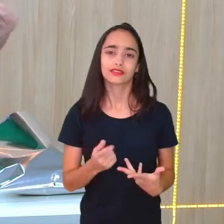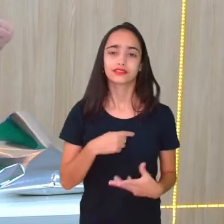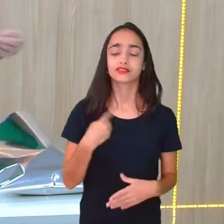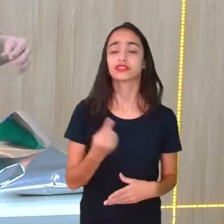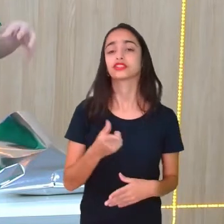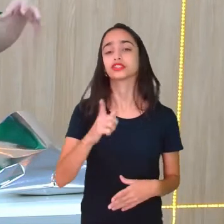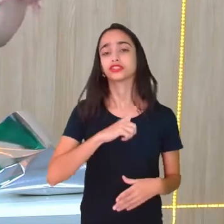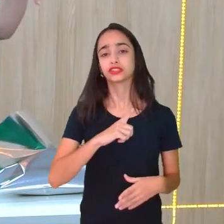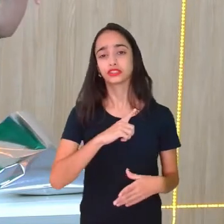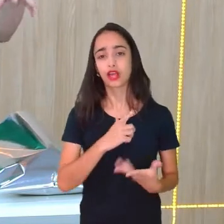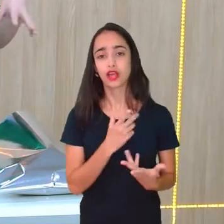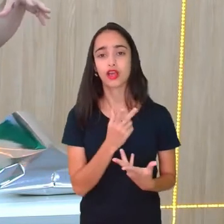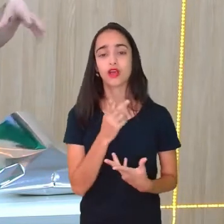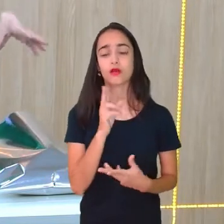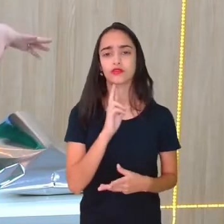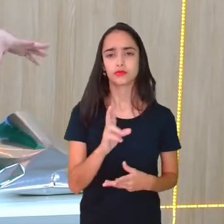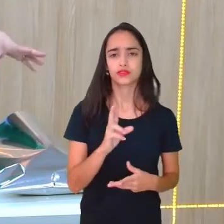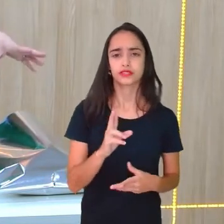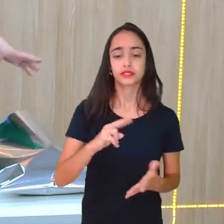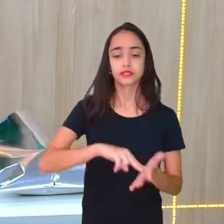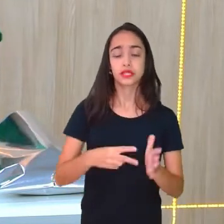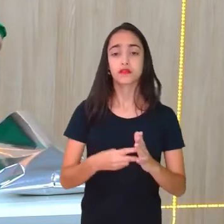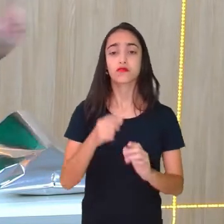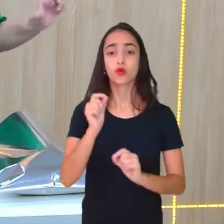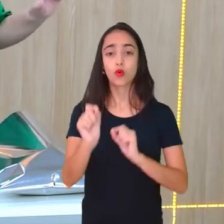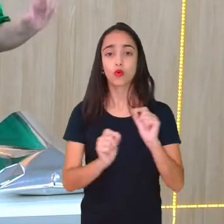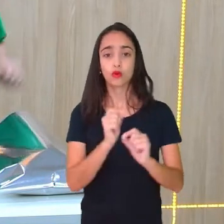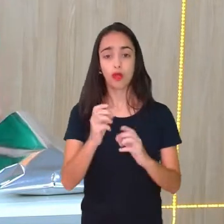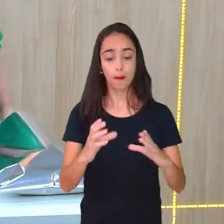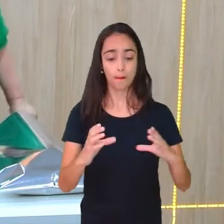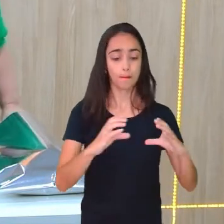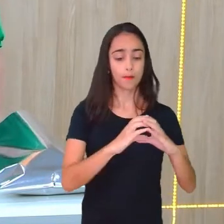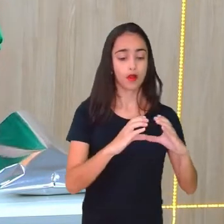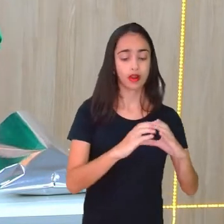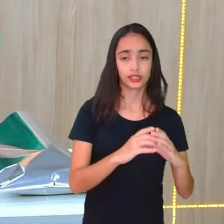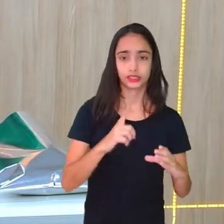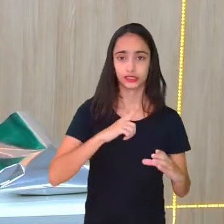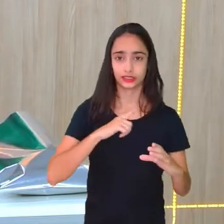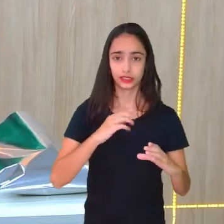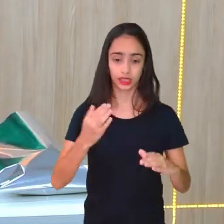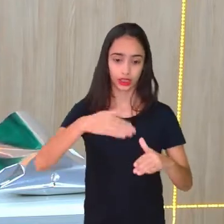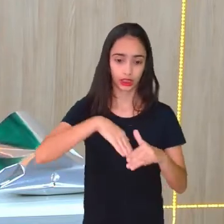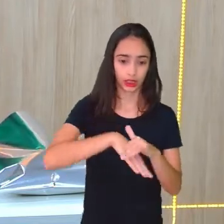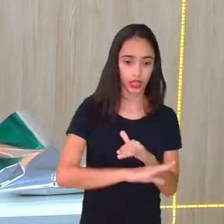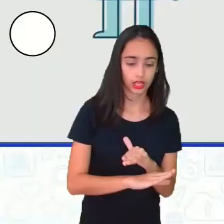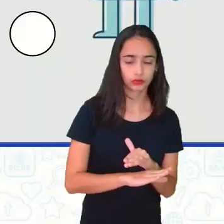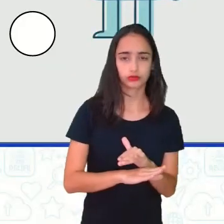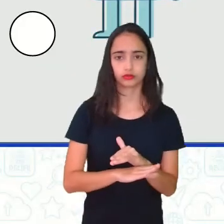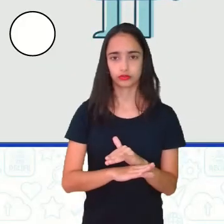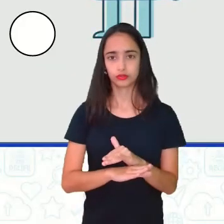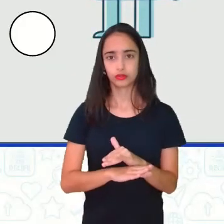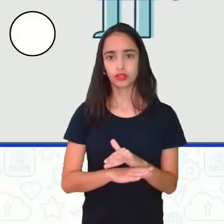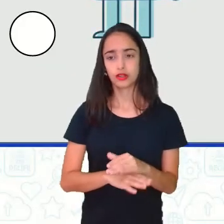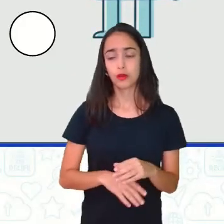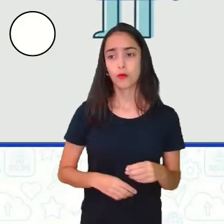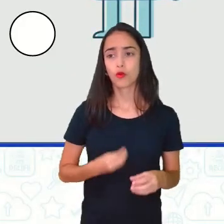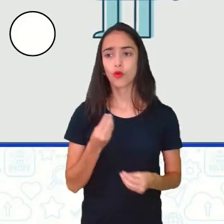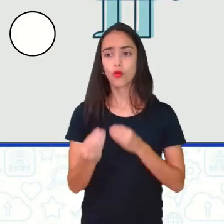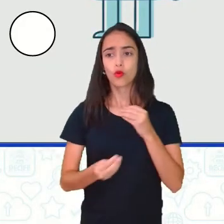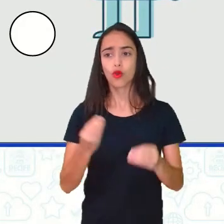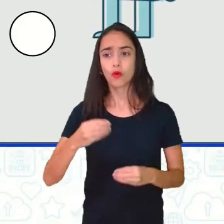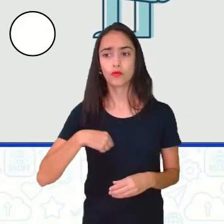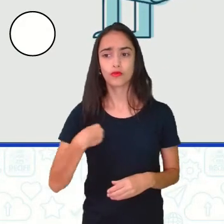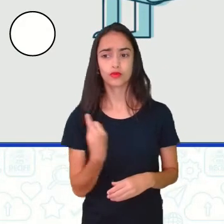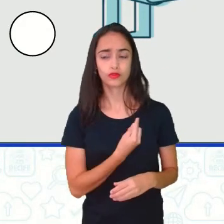isso significa as molinhas que eu tenho dentro do saco, e os meninos vão dar um zoom para vocês verem como a gente escreve isso, ó,